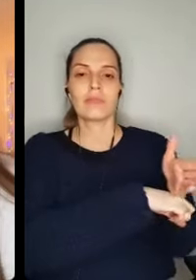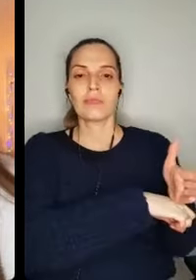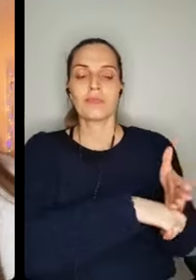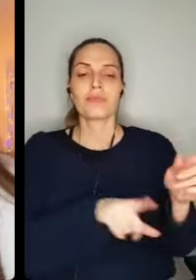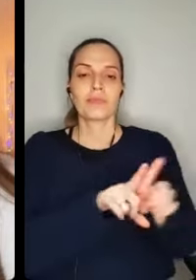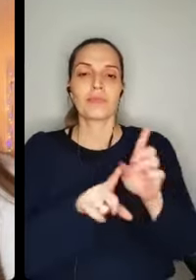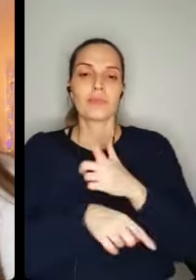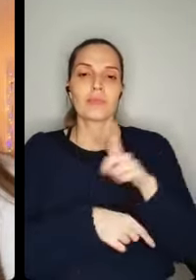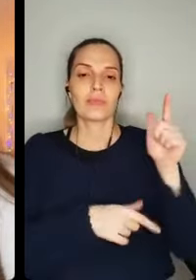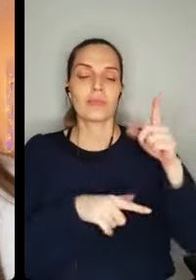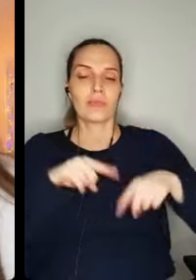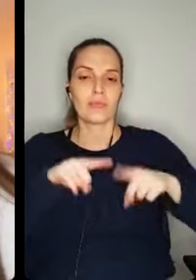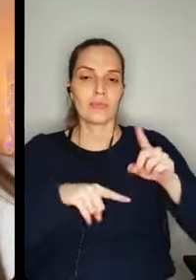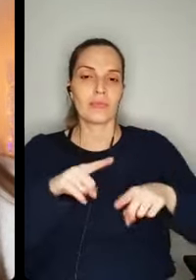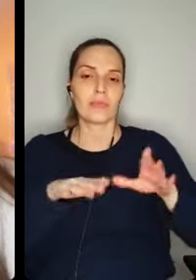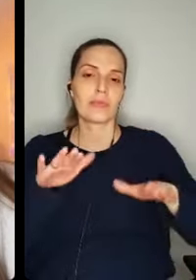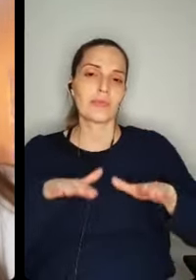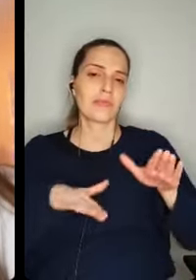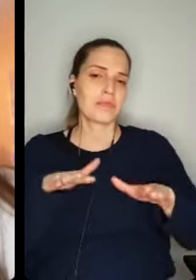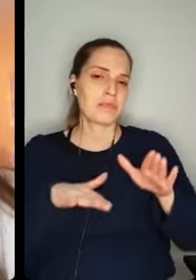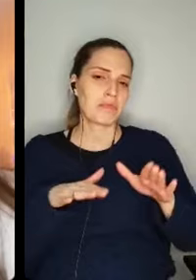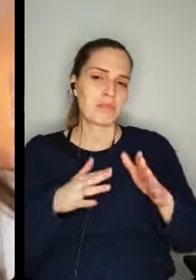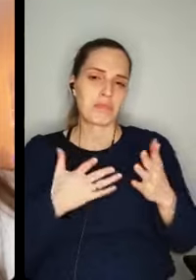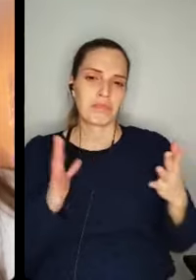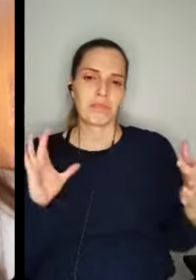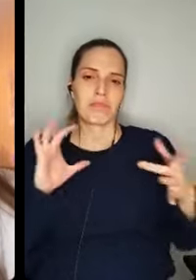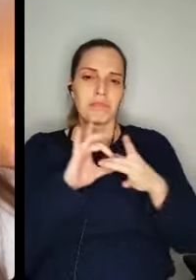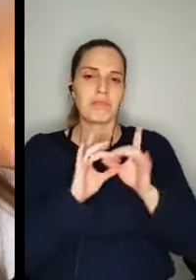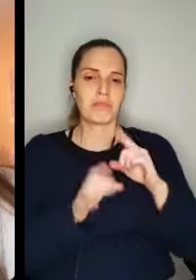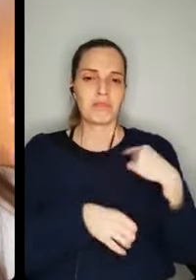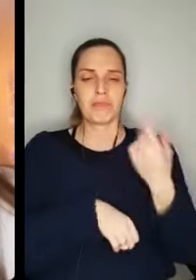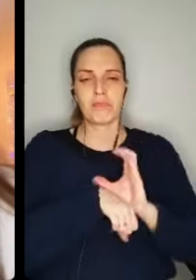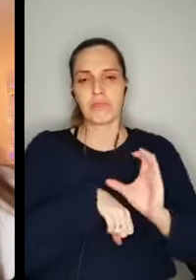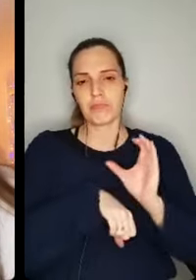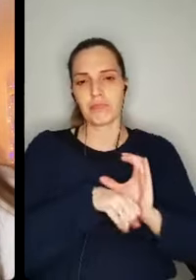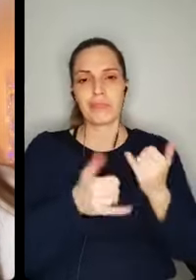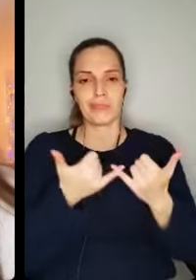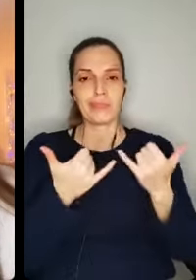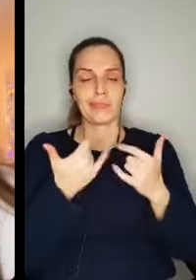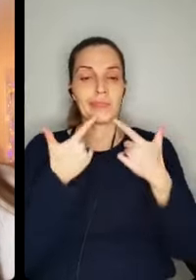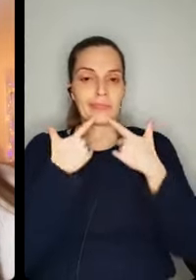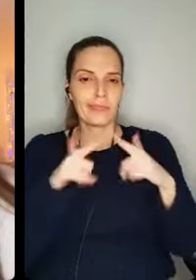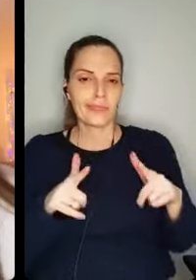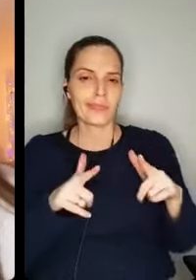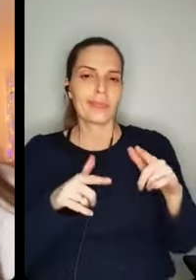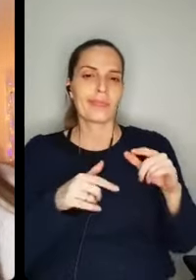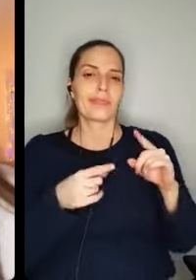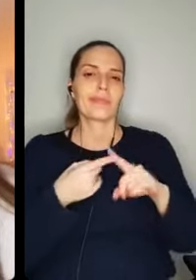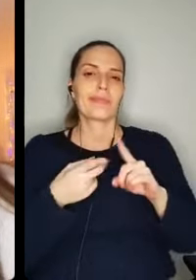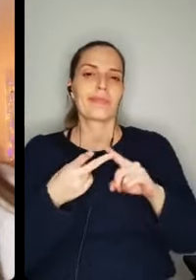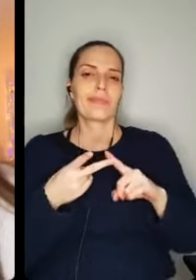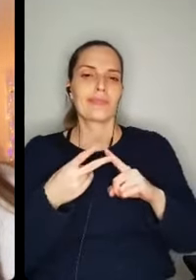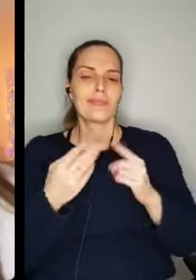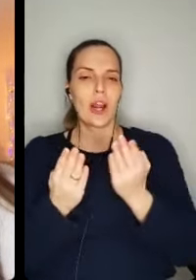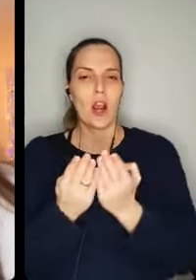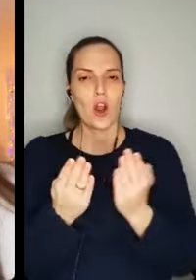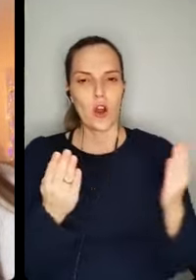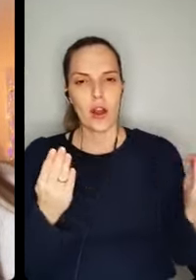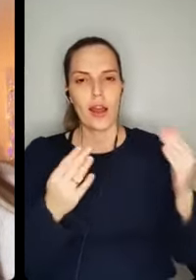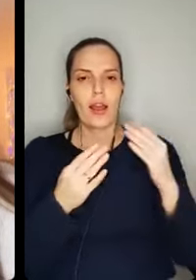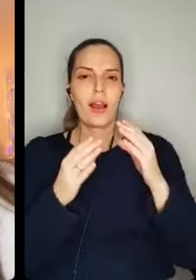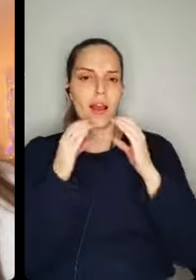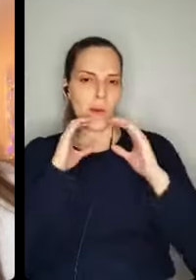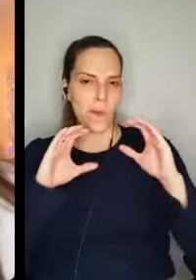tão relacionadas talvez com o nosso curso diretamente, como as coisas de idioma, como o Michel falou do coral também, a gente tem a banda comunitária, tem,